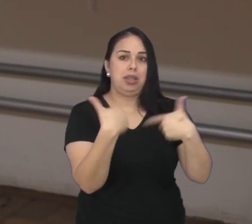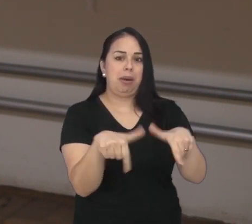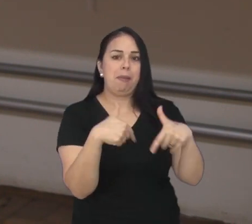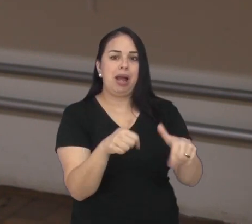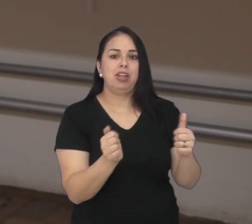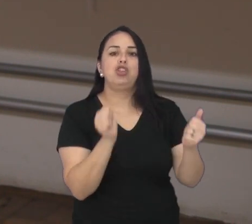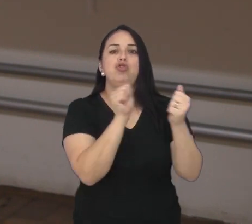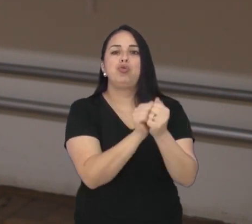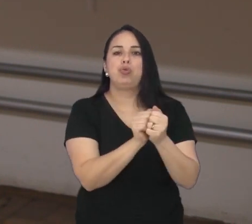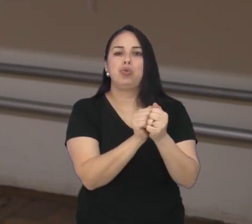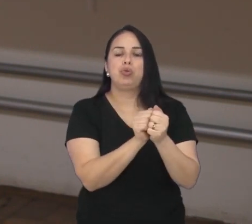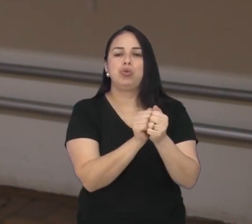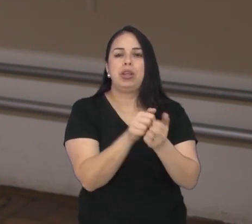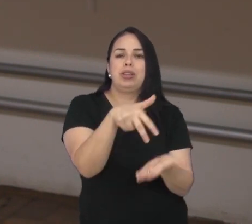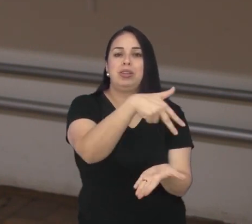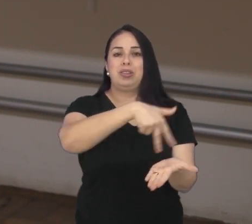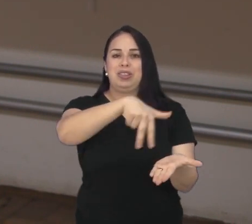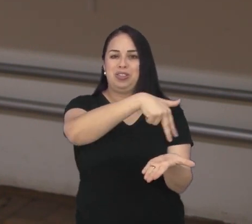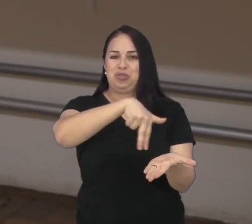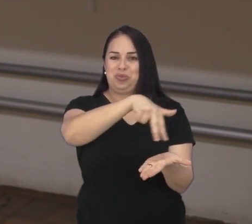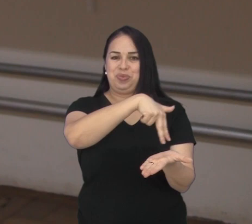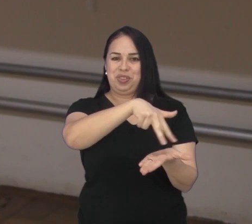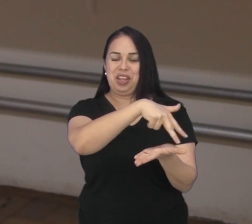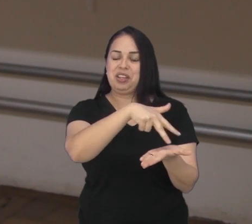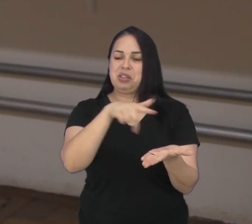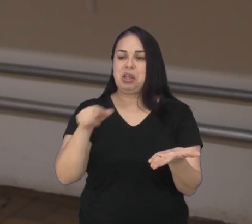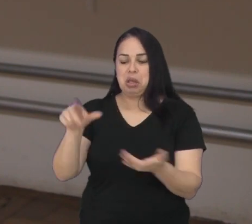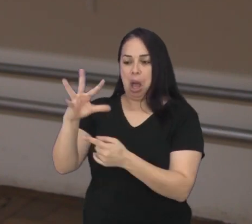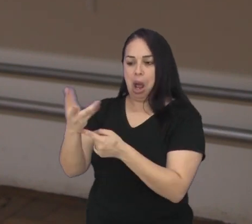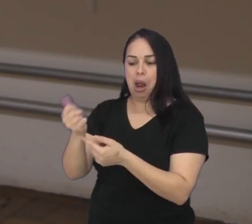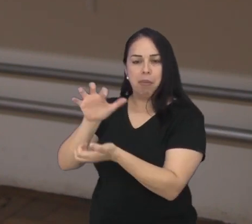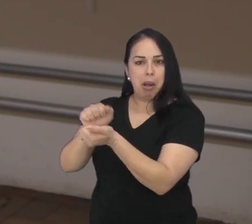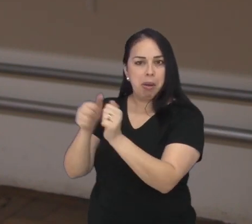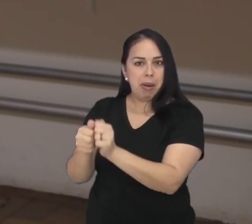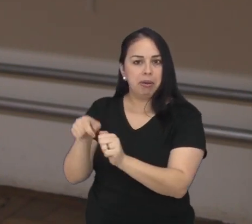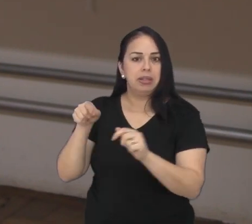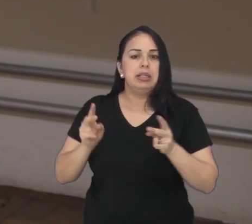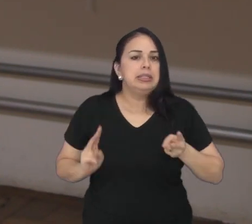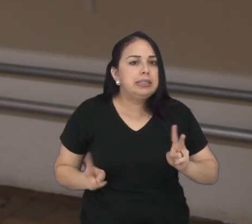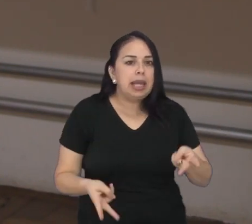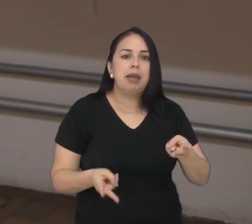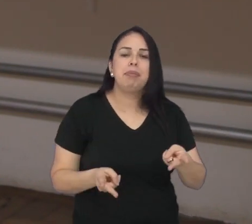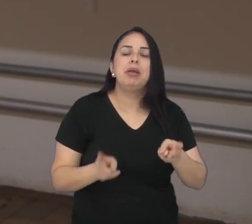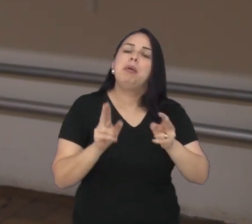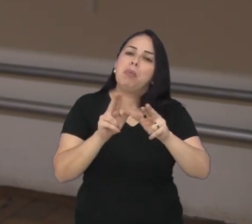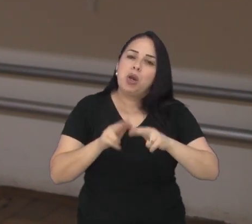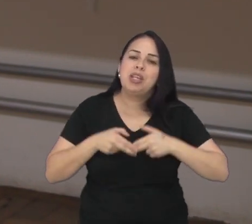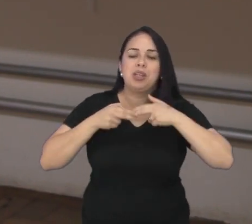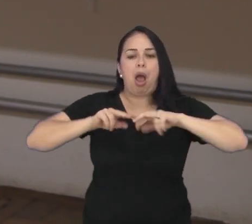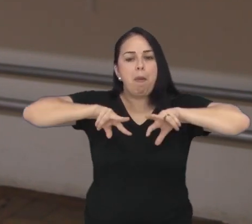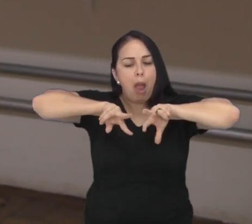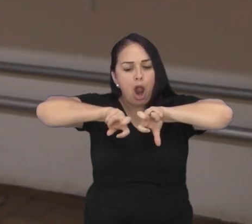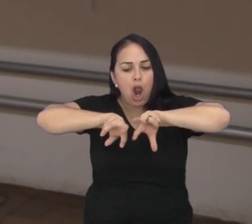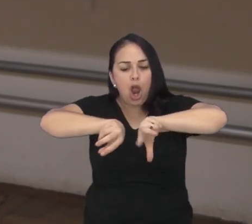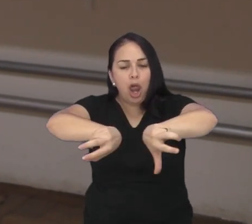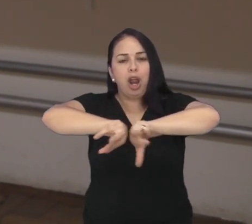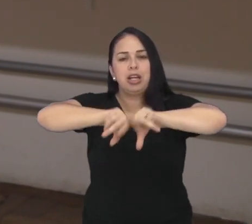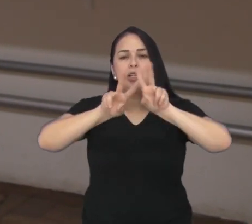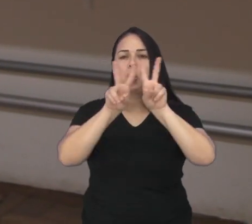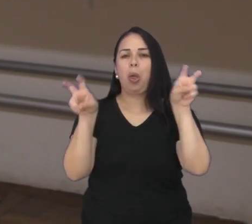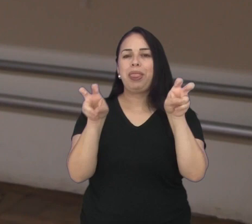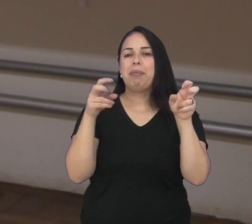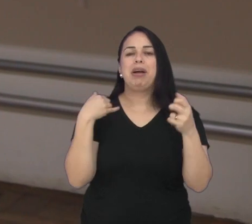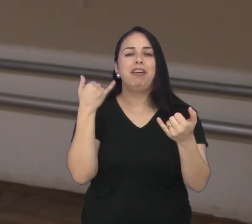eu trabalho junto a academias de dança, né? Então, estou sempre. E, por curiosidade também,